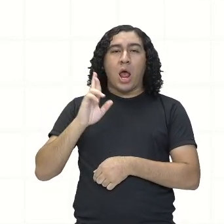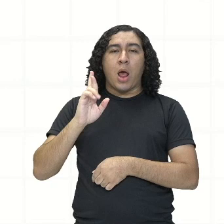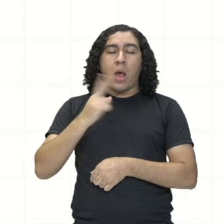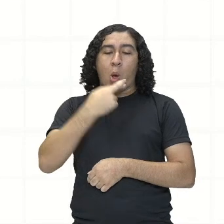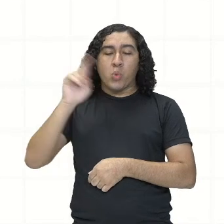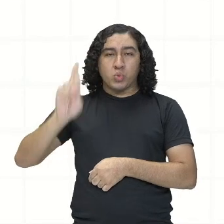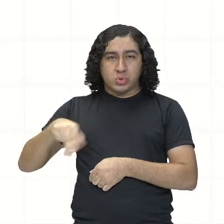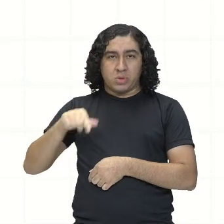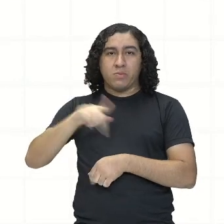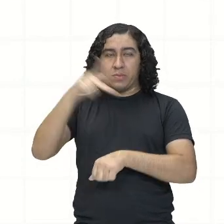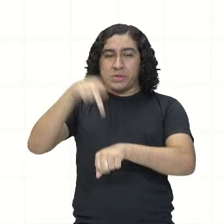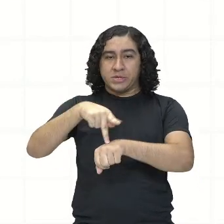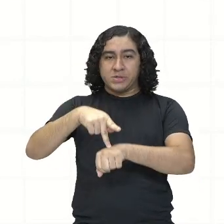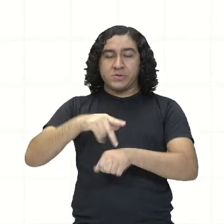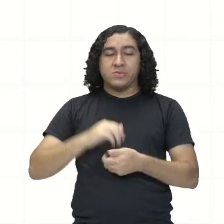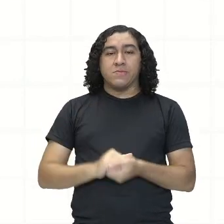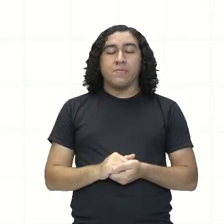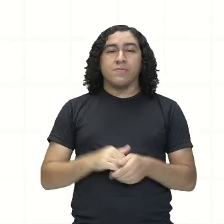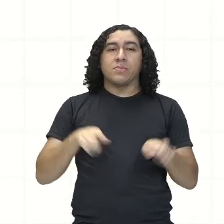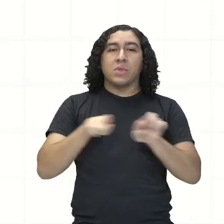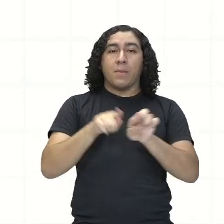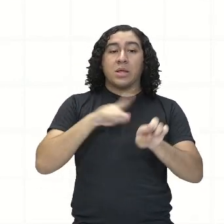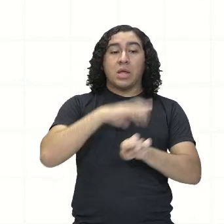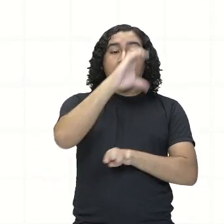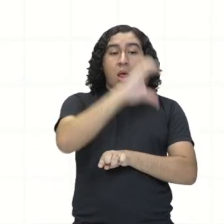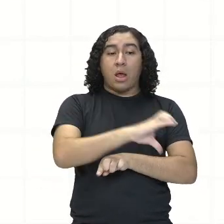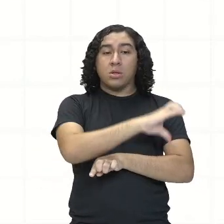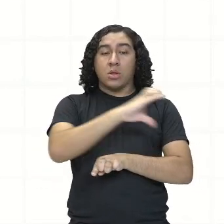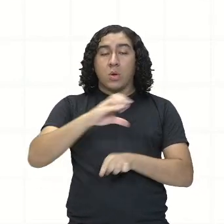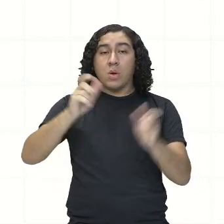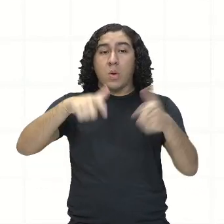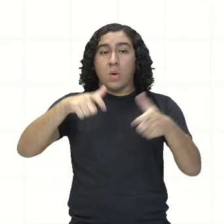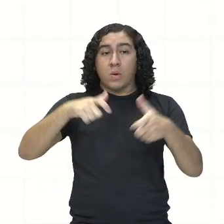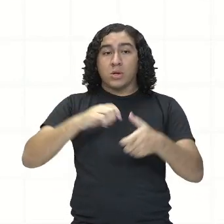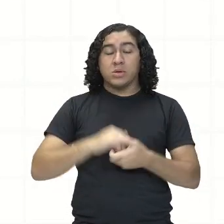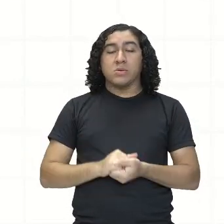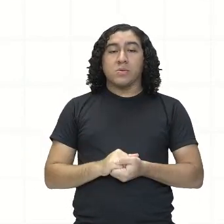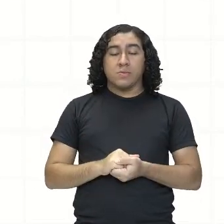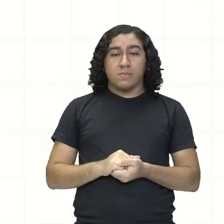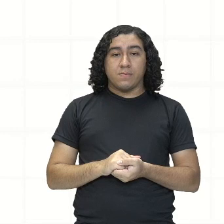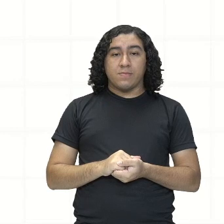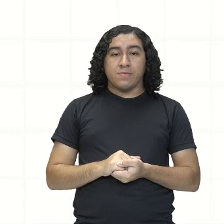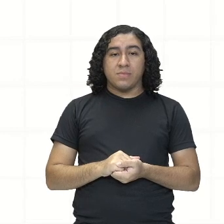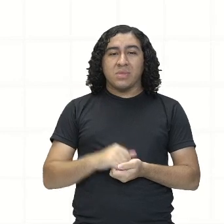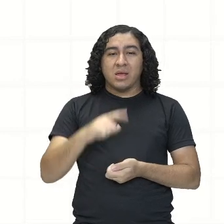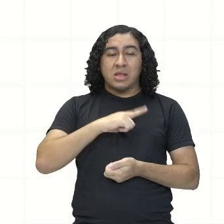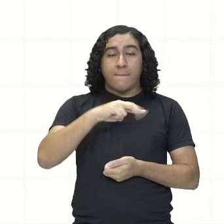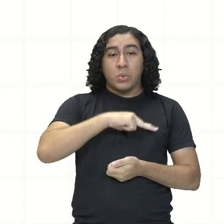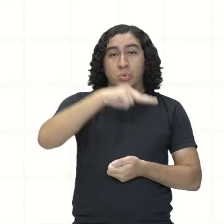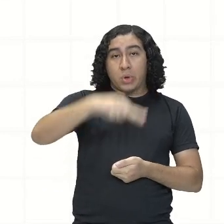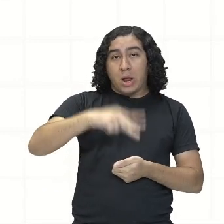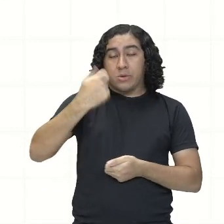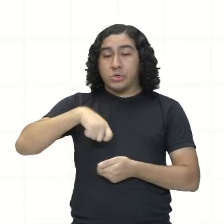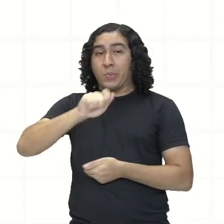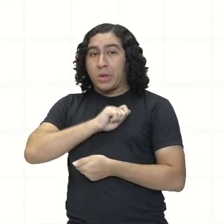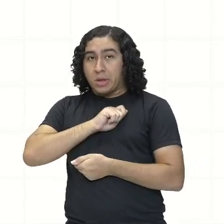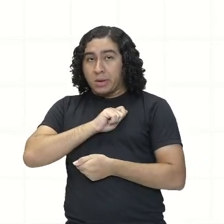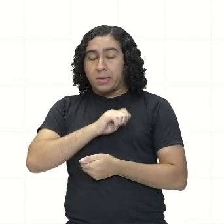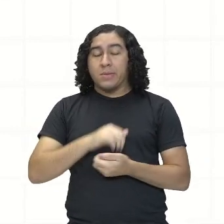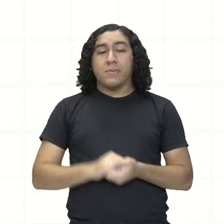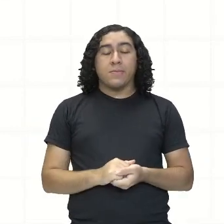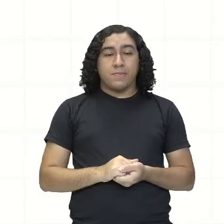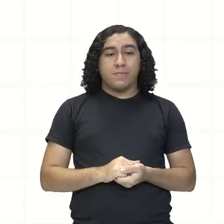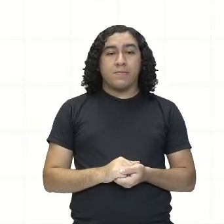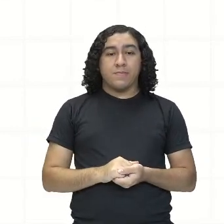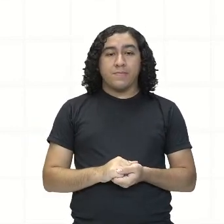certo? Vamos ter os católicos, que está aqui, ó, na Península Ibérica, aqui Portugal e Espanha. A Península